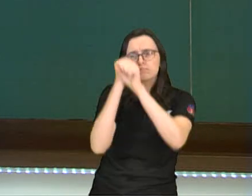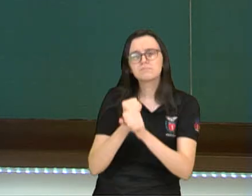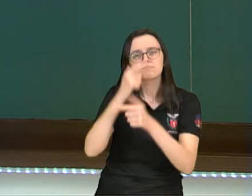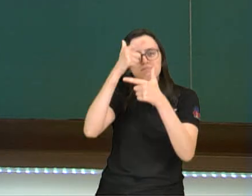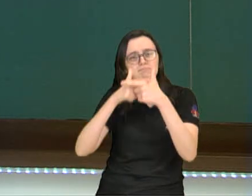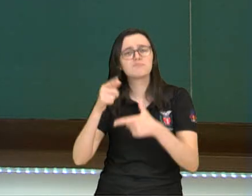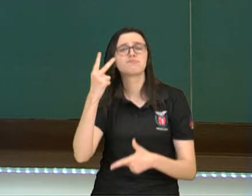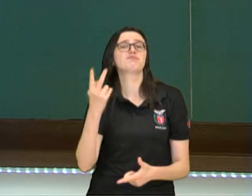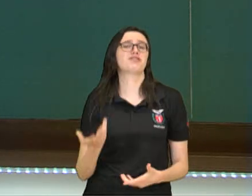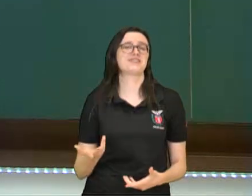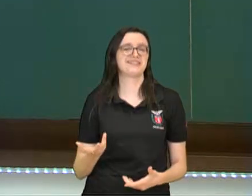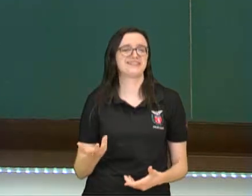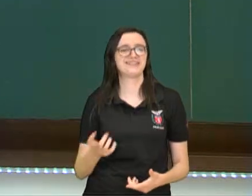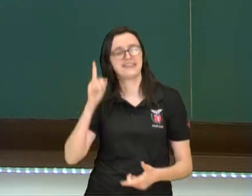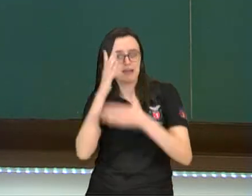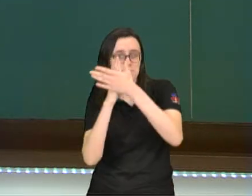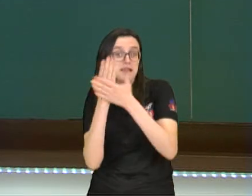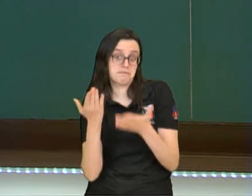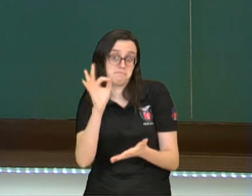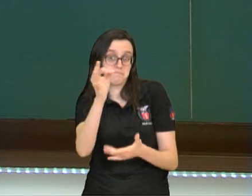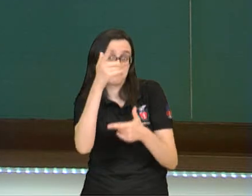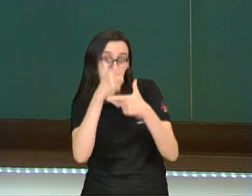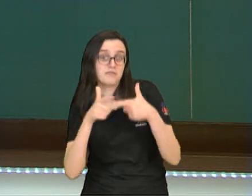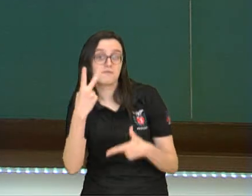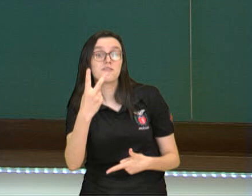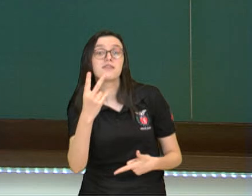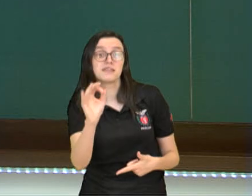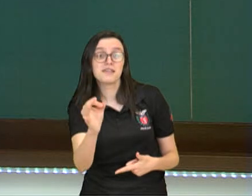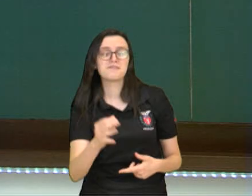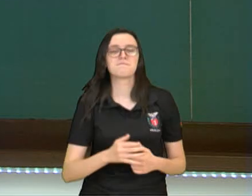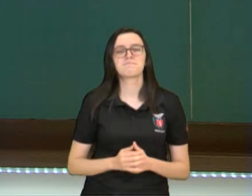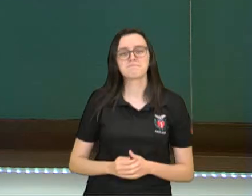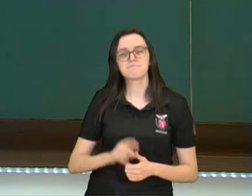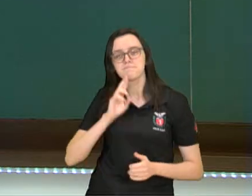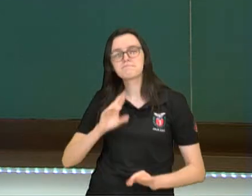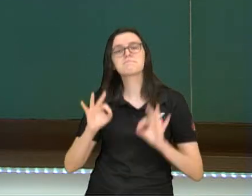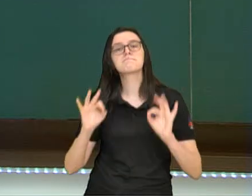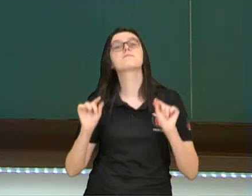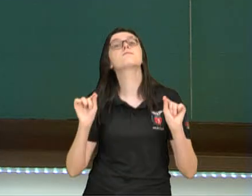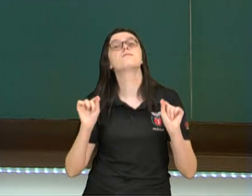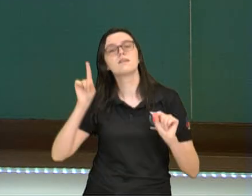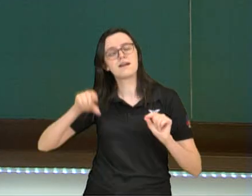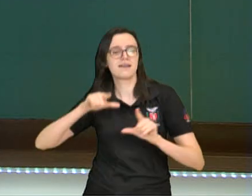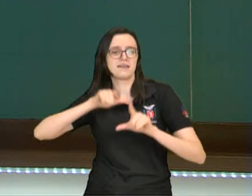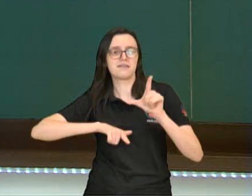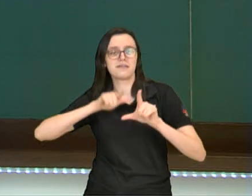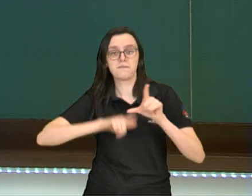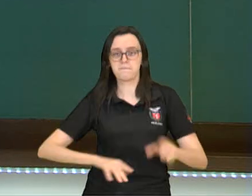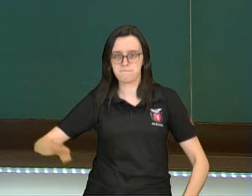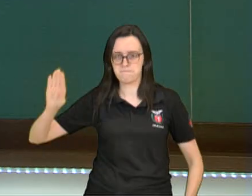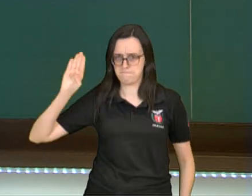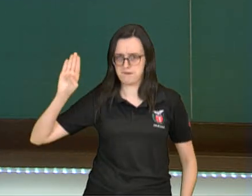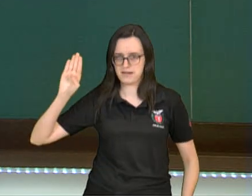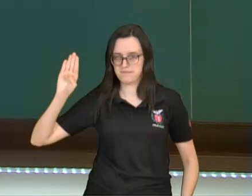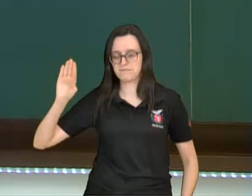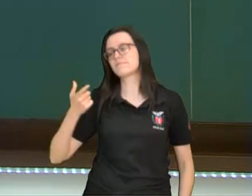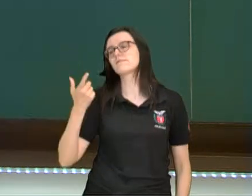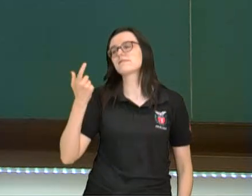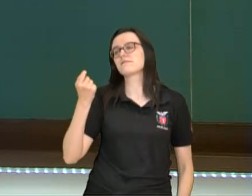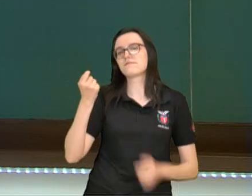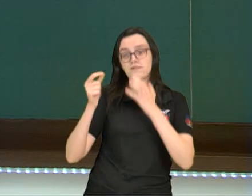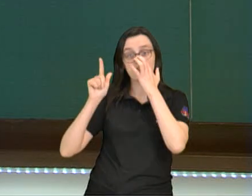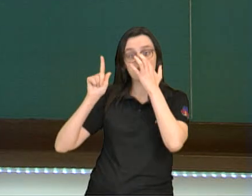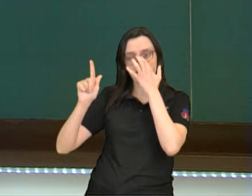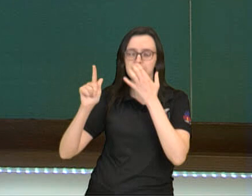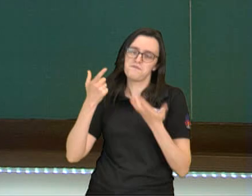por 2, porque metade é dividir por 2, né? Então, resposta certa é letra B. 20 gramas